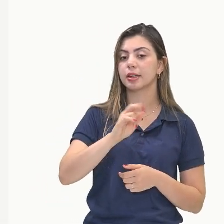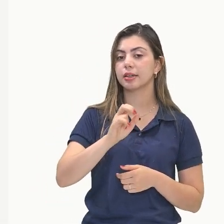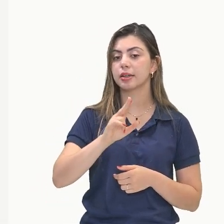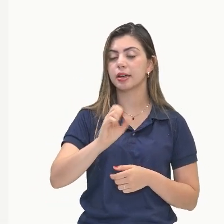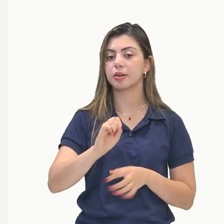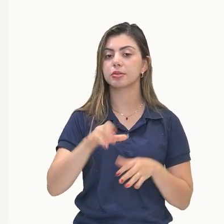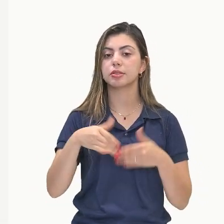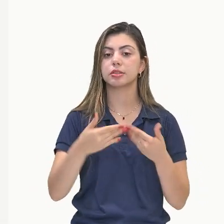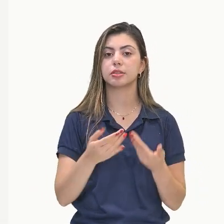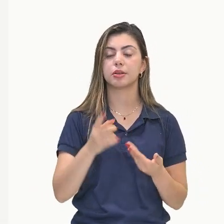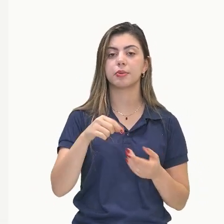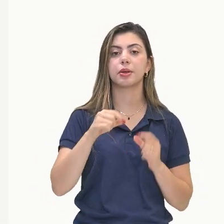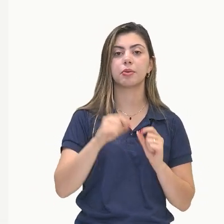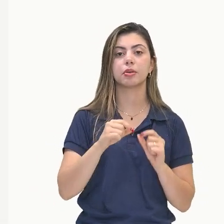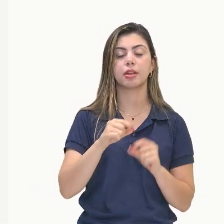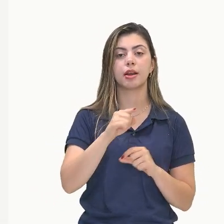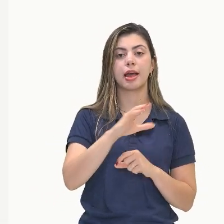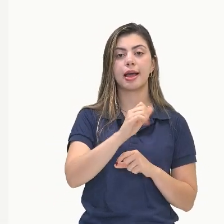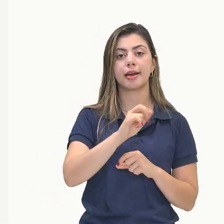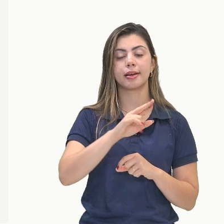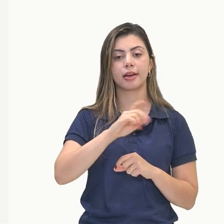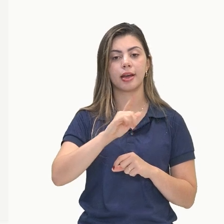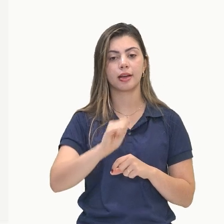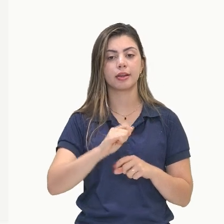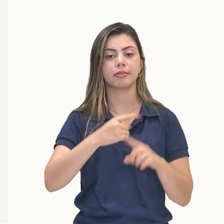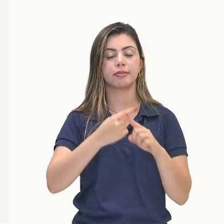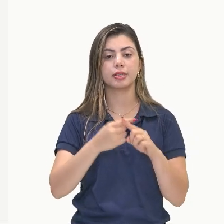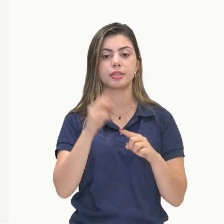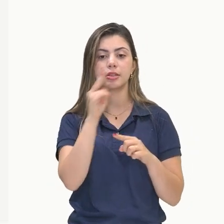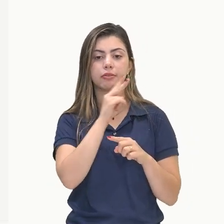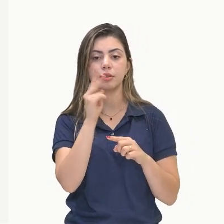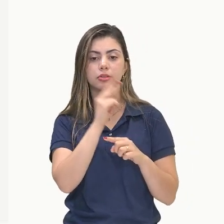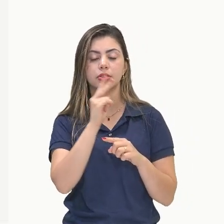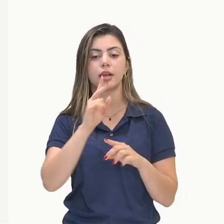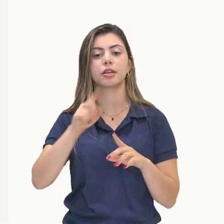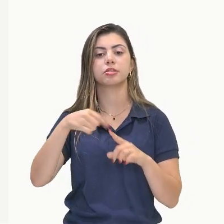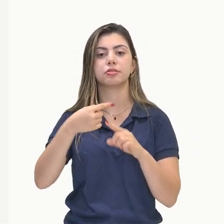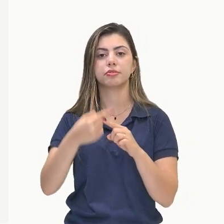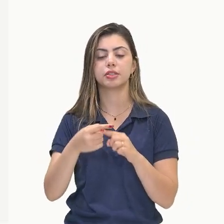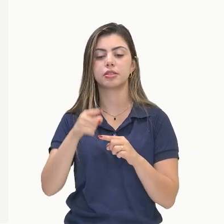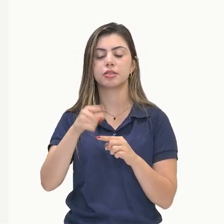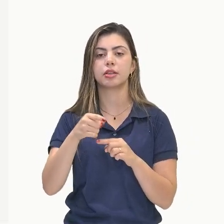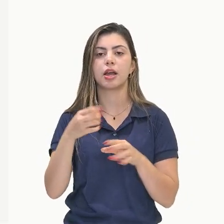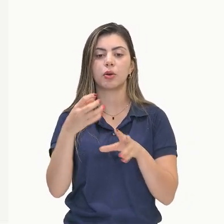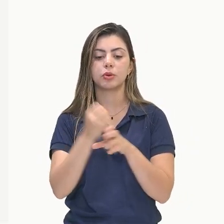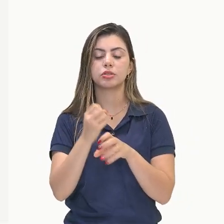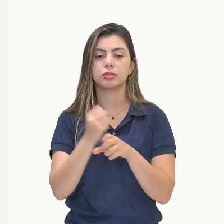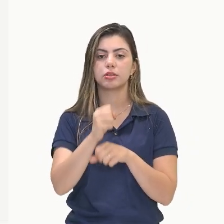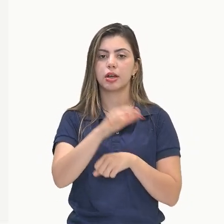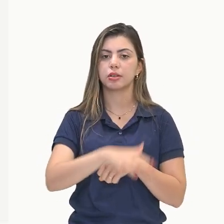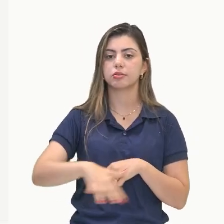vezes a velocidade, vezes o valor do campo, vezes o seno do ângulo. Observe aqui,